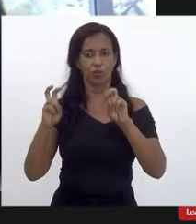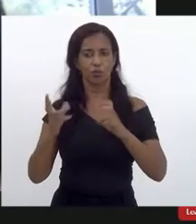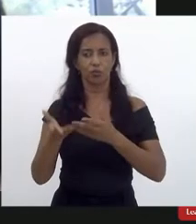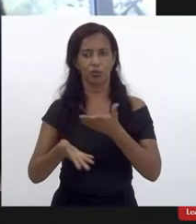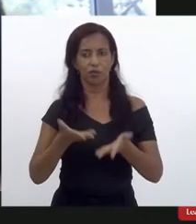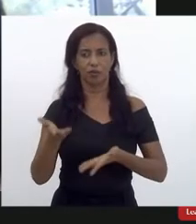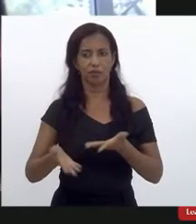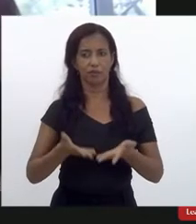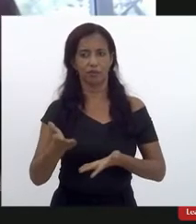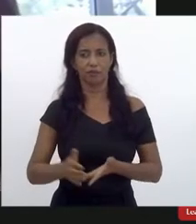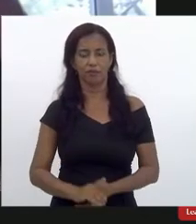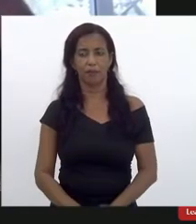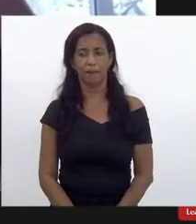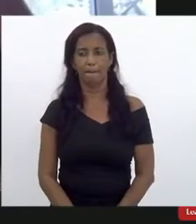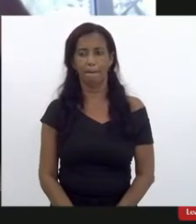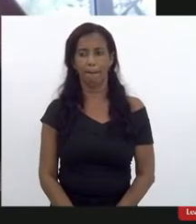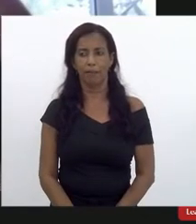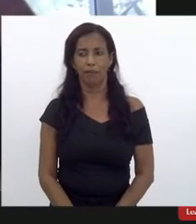tratados.